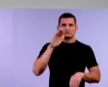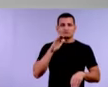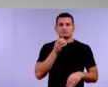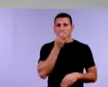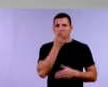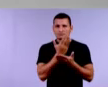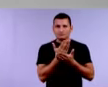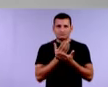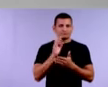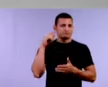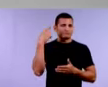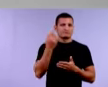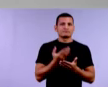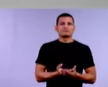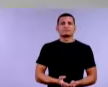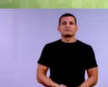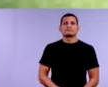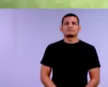Boa aula e até a próxima!